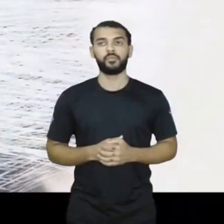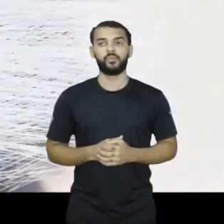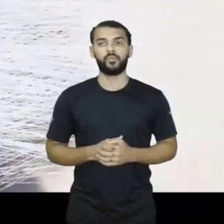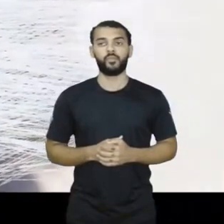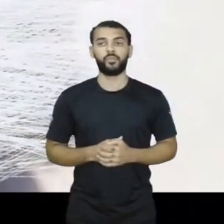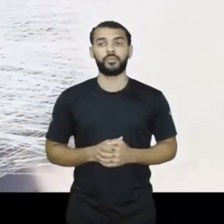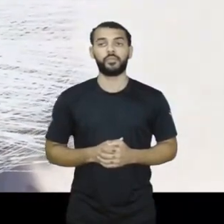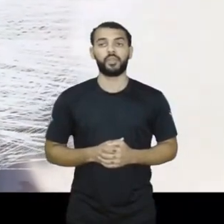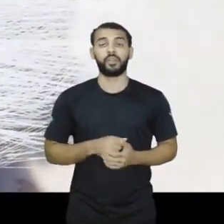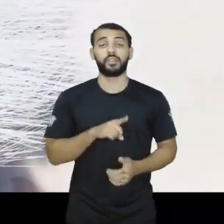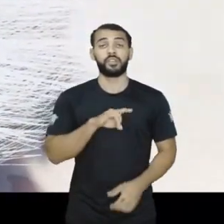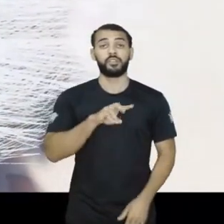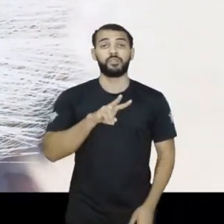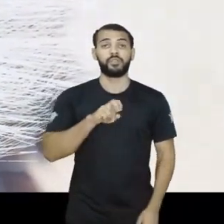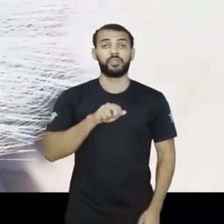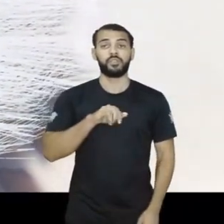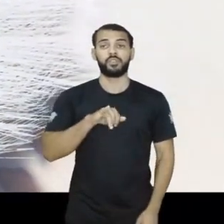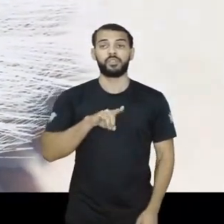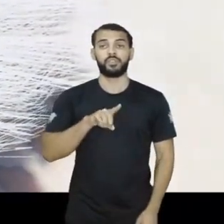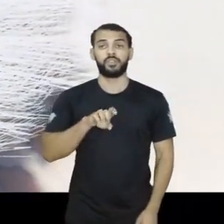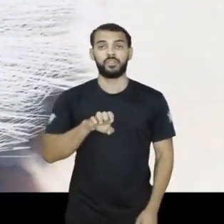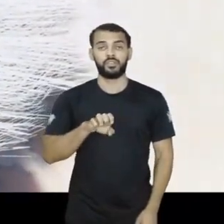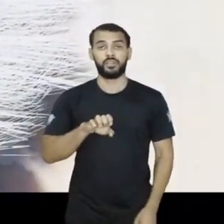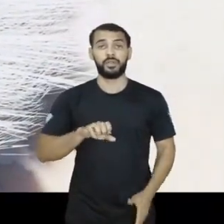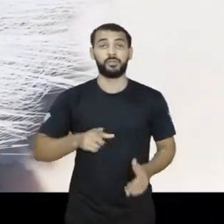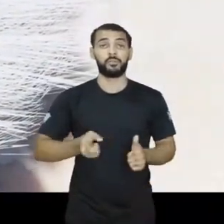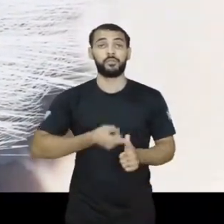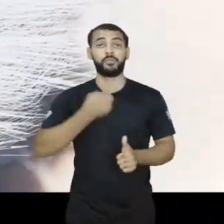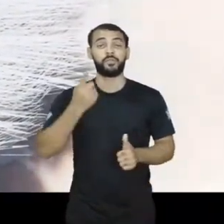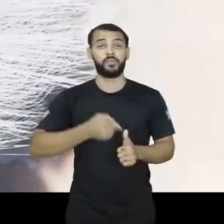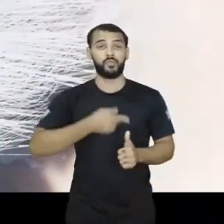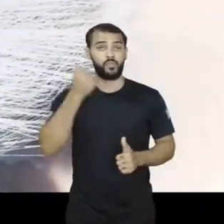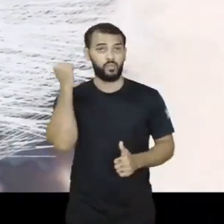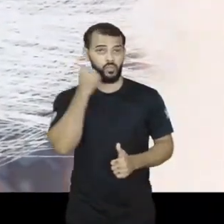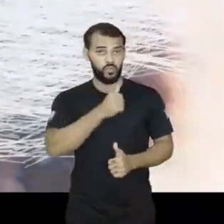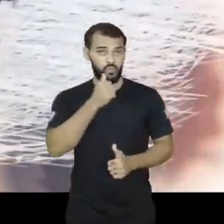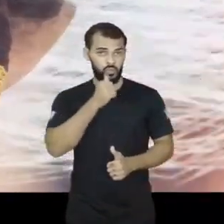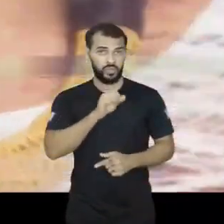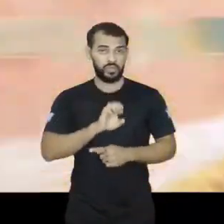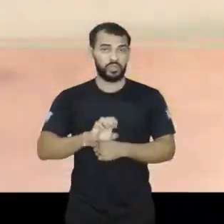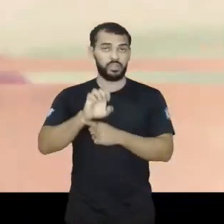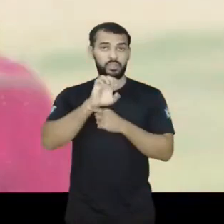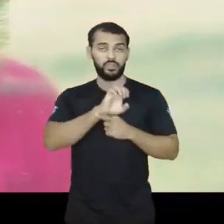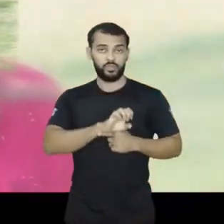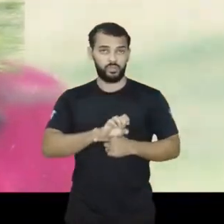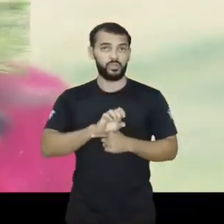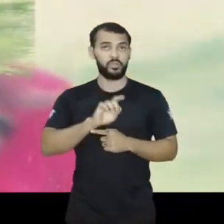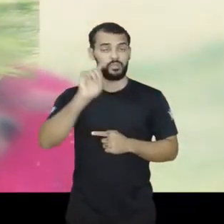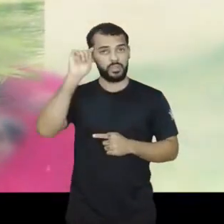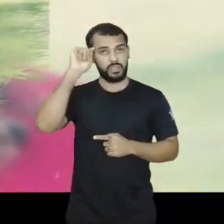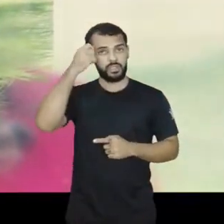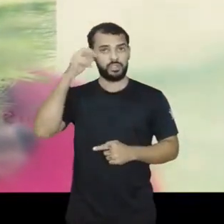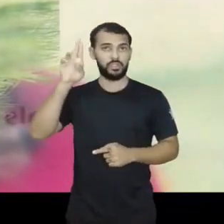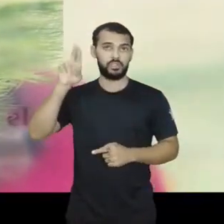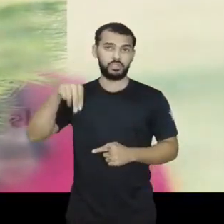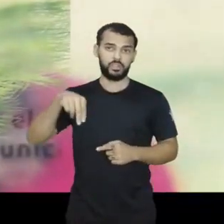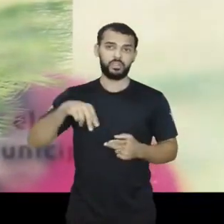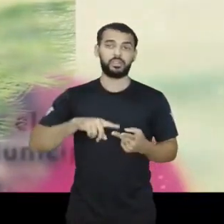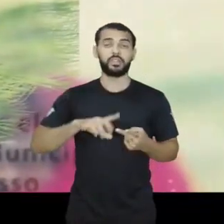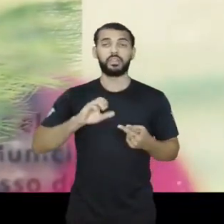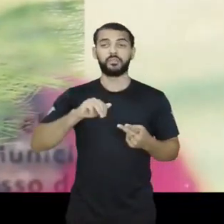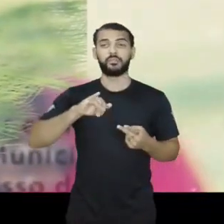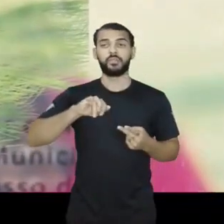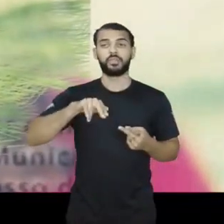Divaneide Basílio, primeira deputada estadual negra do Rio Grande do Norte. Camila Jara, única mulher eleita na